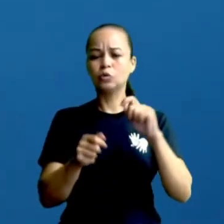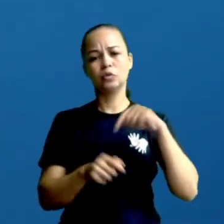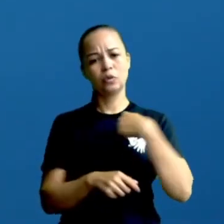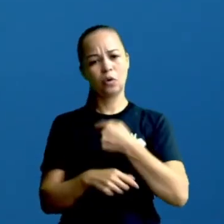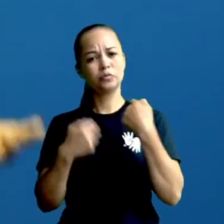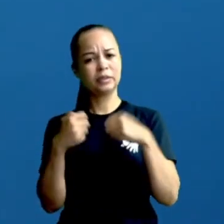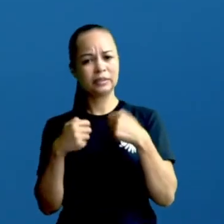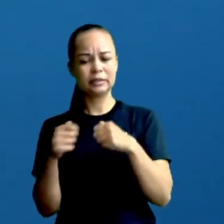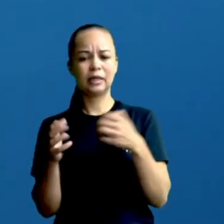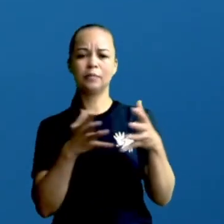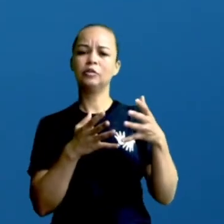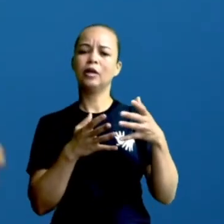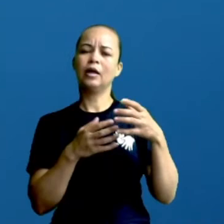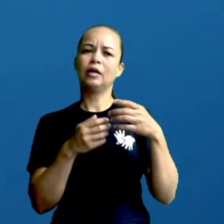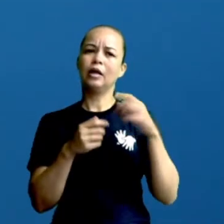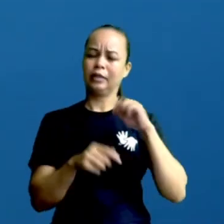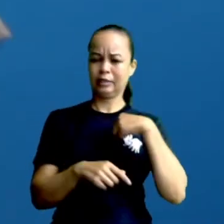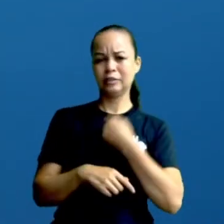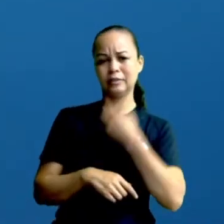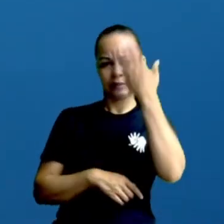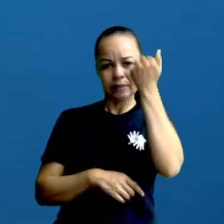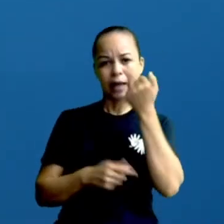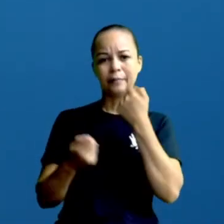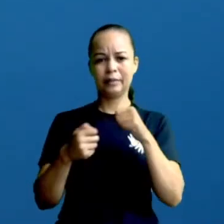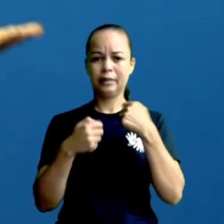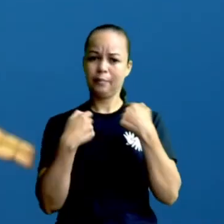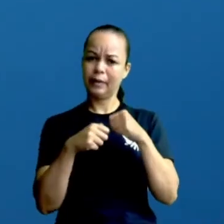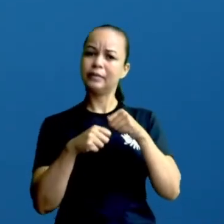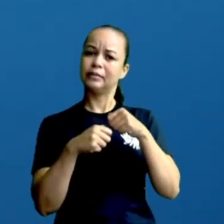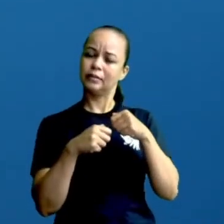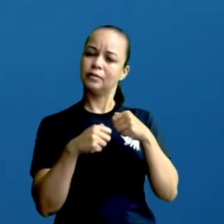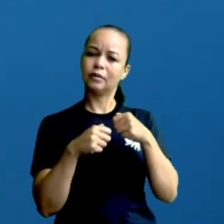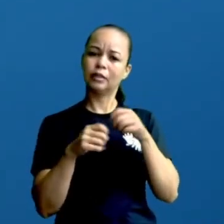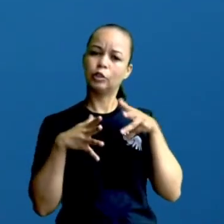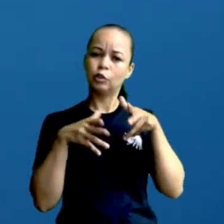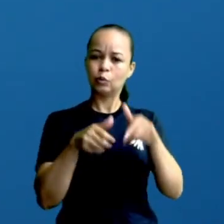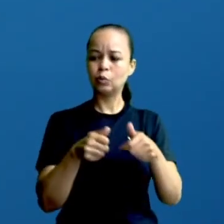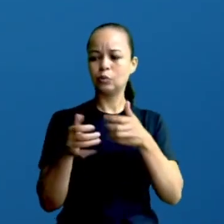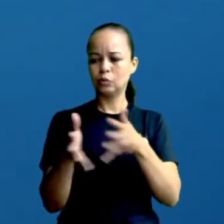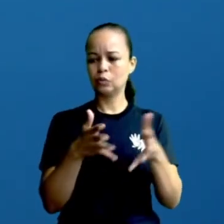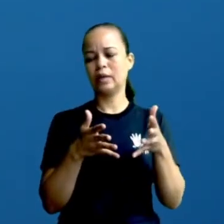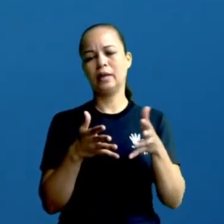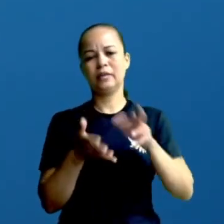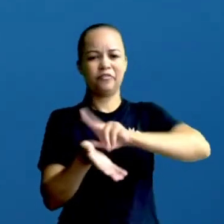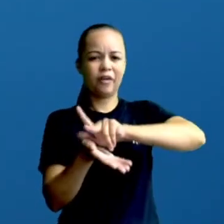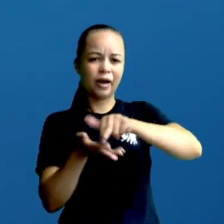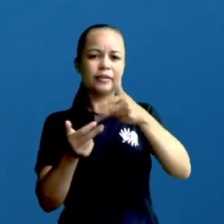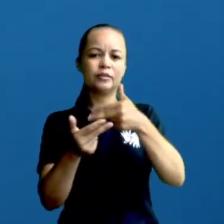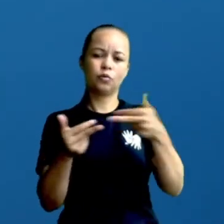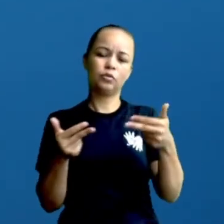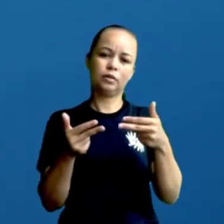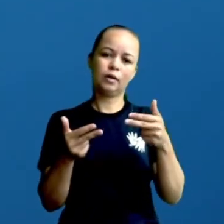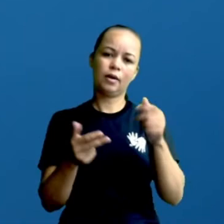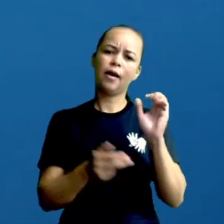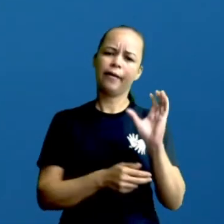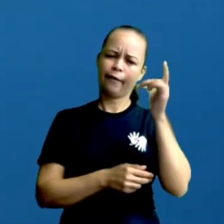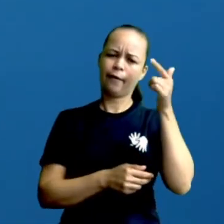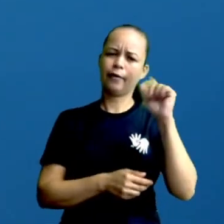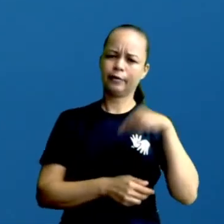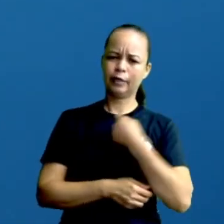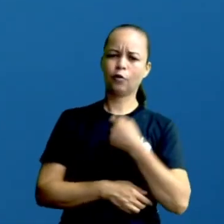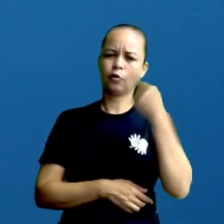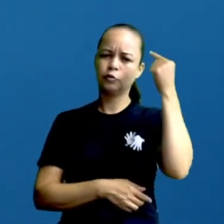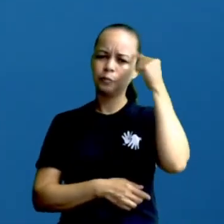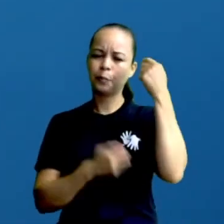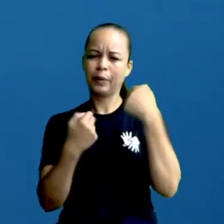agropecuária, né, que as pessoas produzam, que as pessoas plantem, que as pessoas... A gente precisa de tudo isso, claro que a gente precisa, mas a gente tem que pensar